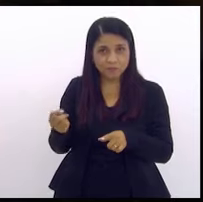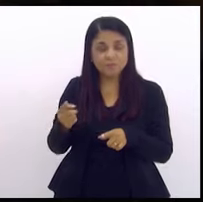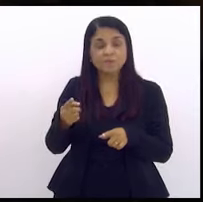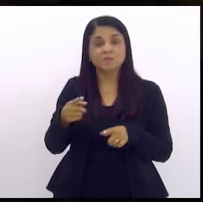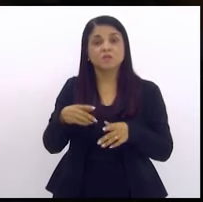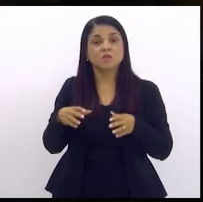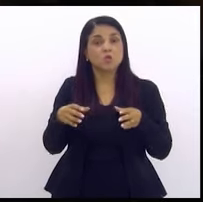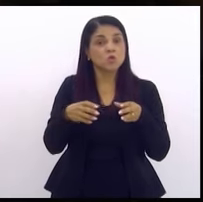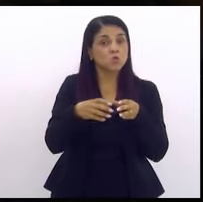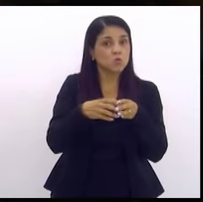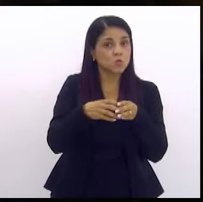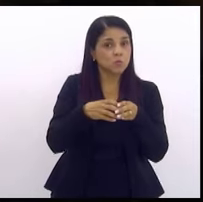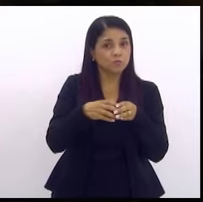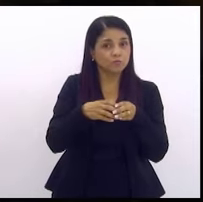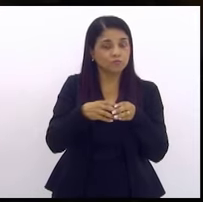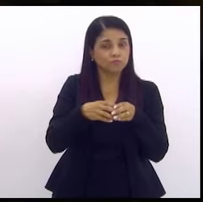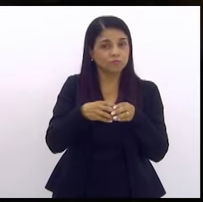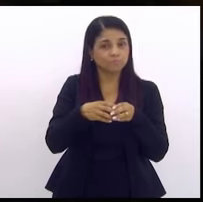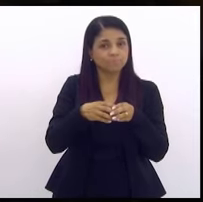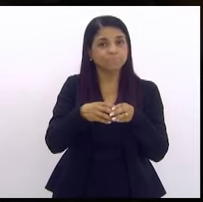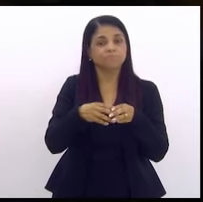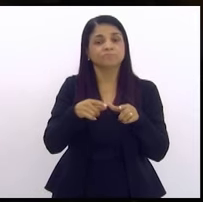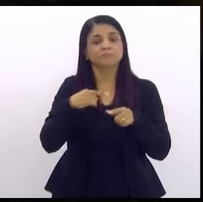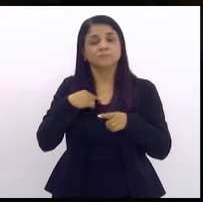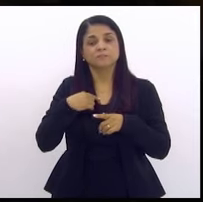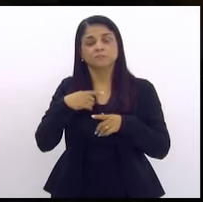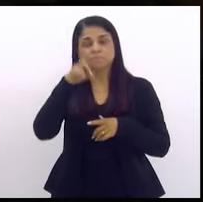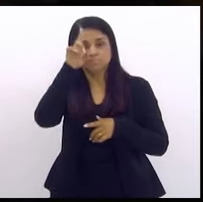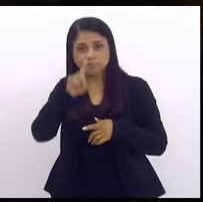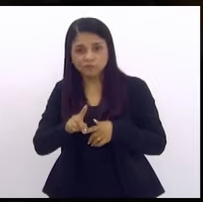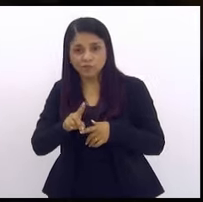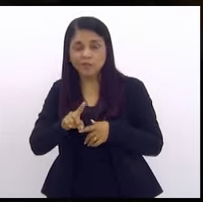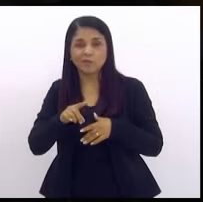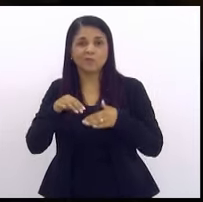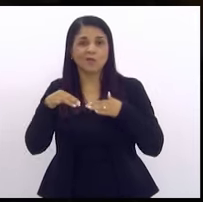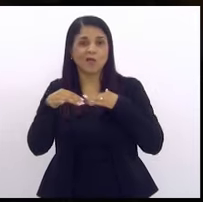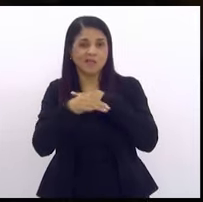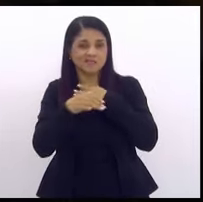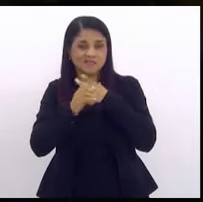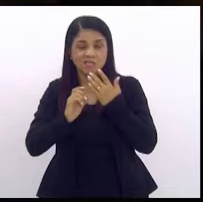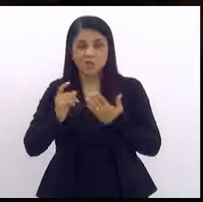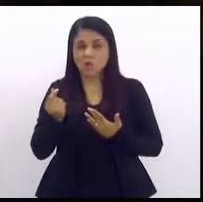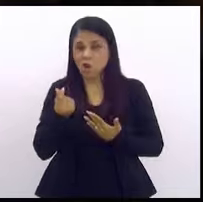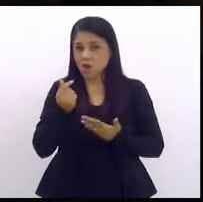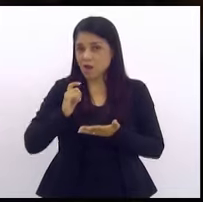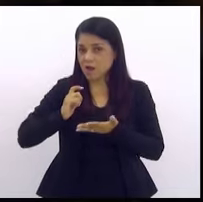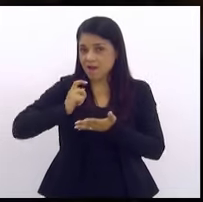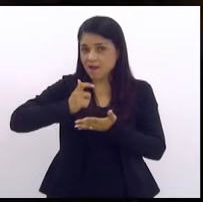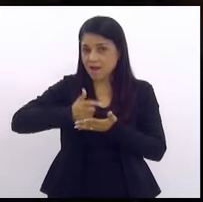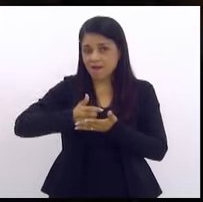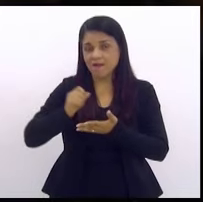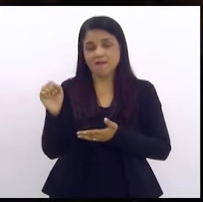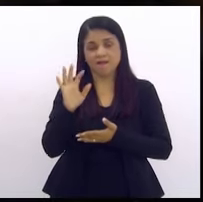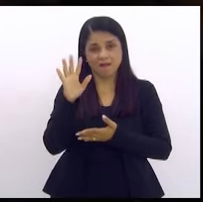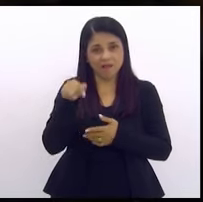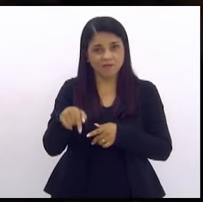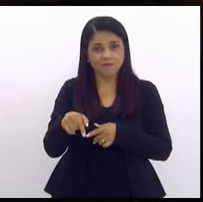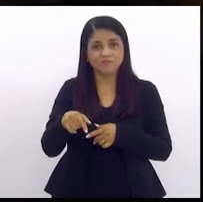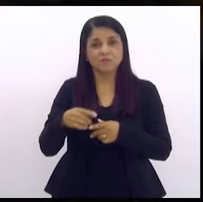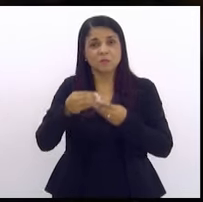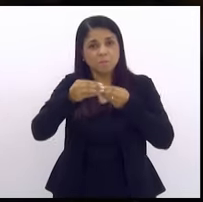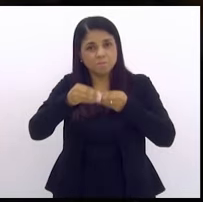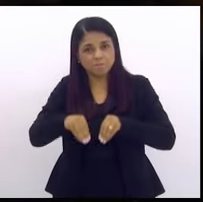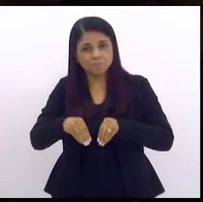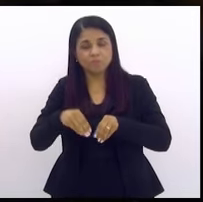serviço público, que dá garantia do direito à cidade, que cobram caro, que prejudicam os trabalhadores rodoviários e